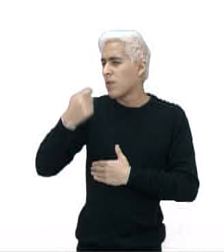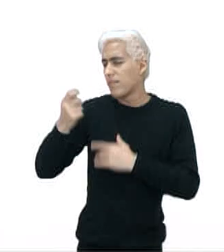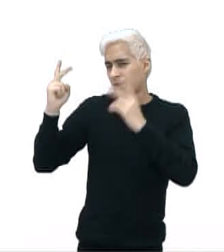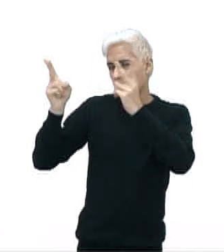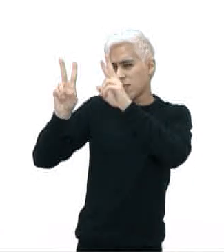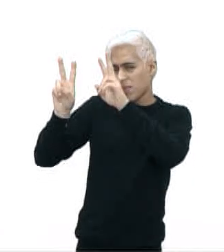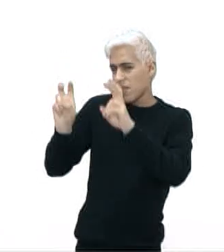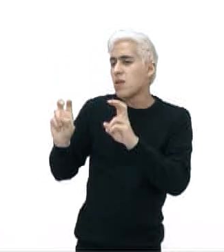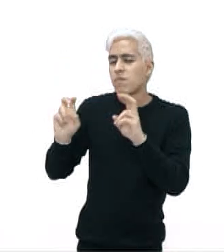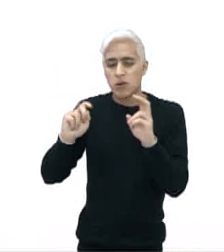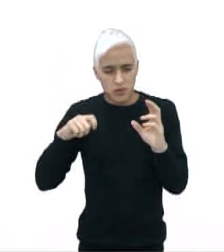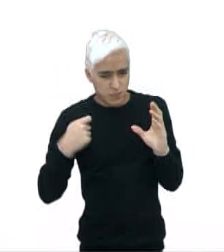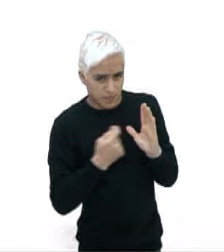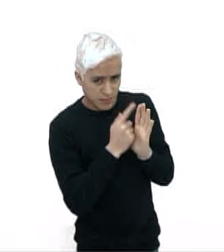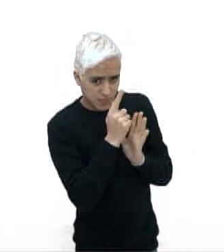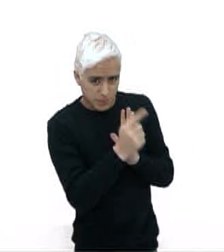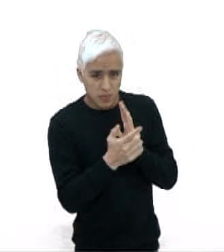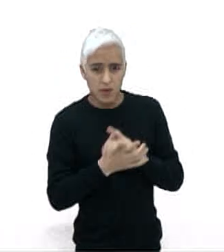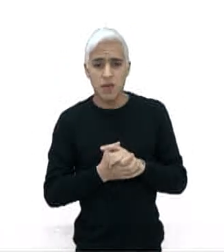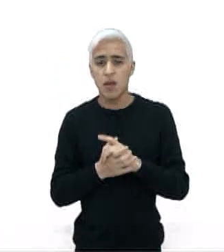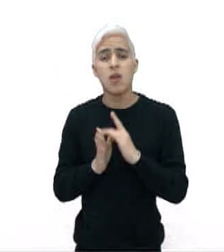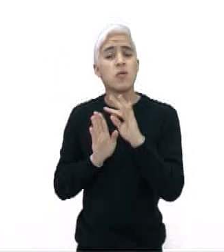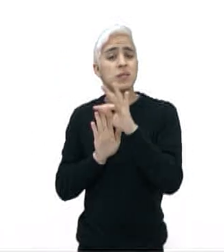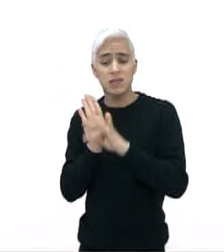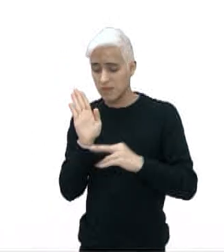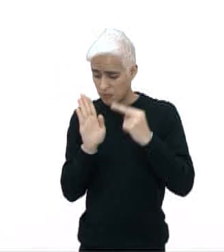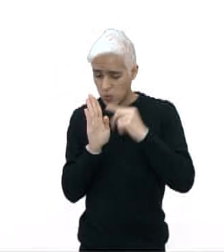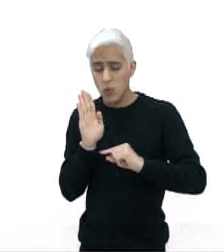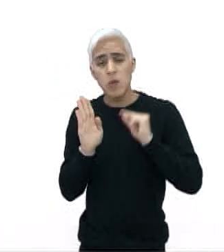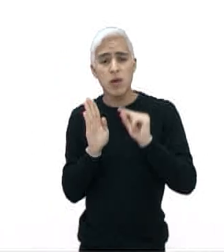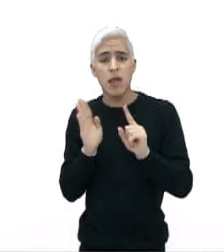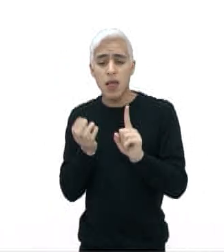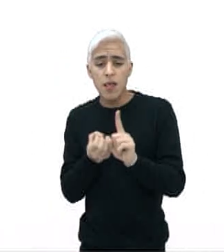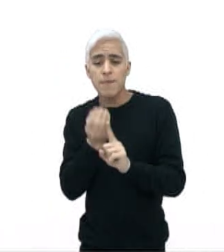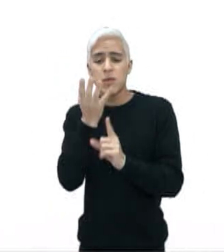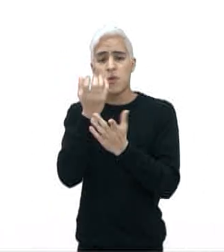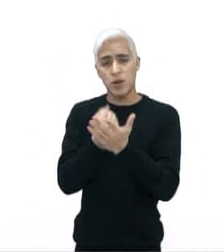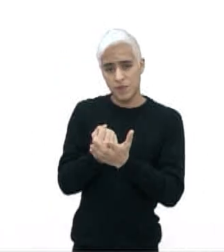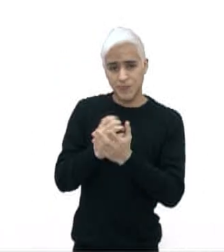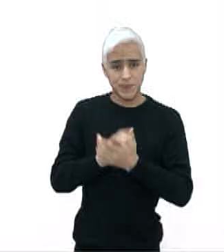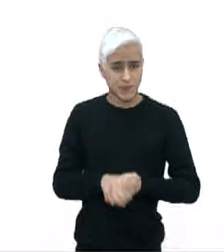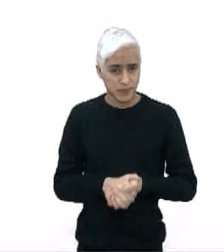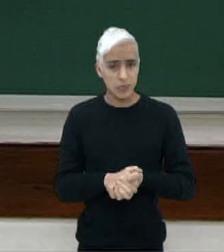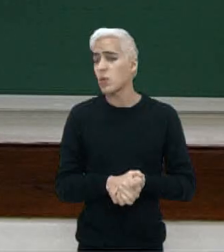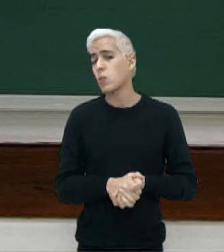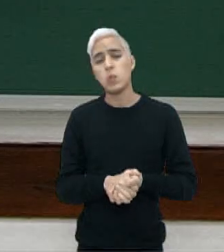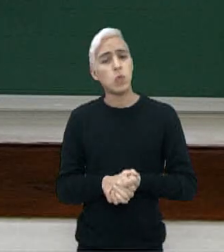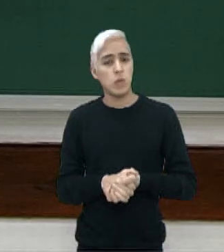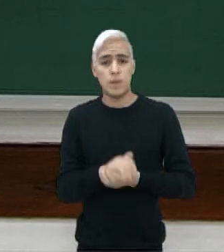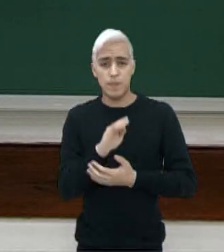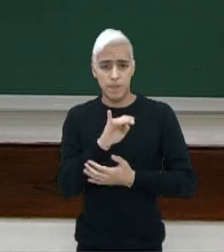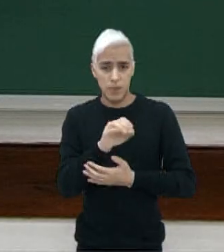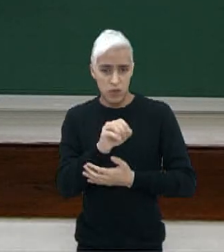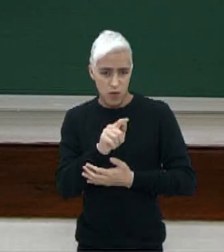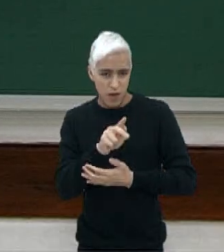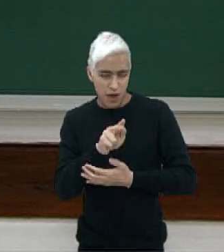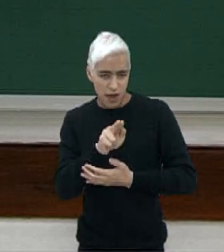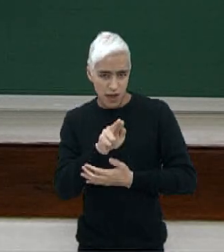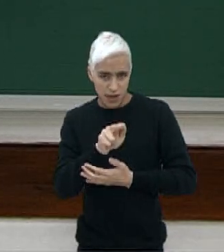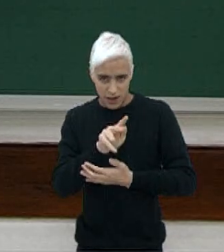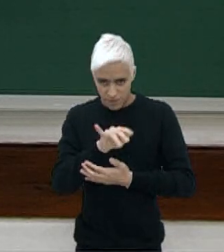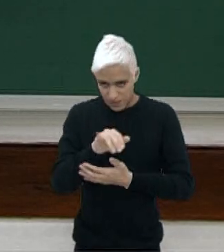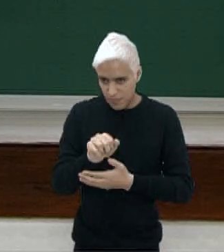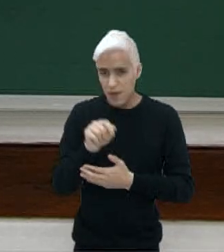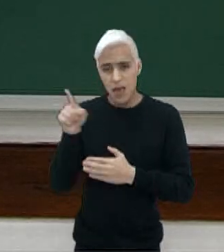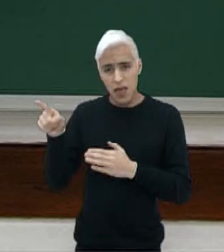leu e sobre o gênero. O texto lido é uma biografia, tá? Nós estamos chamando assim. Podemos dizer que pertence